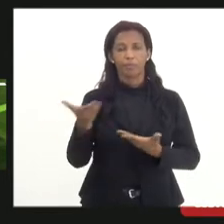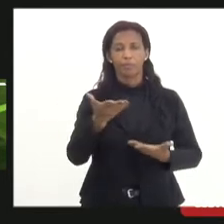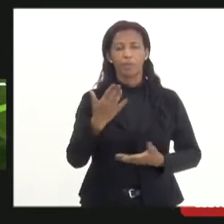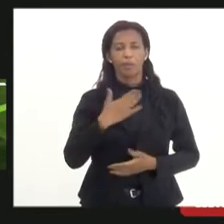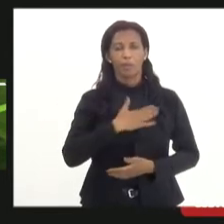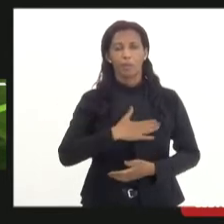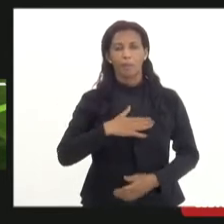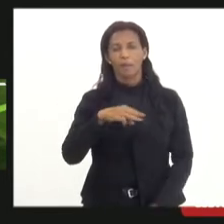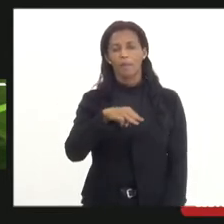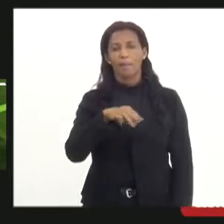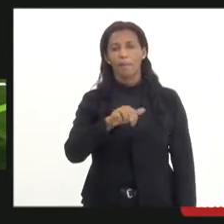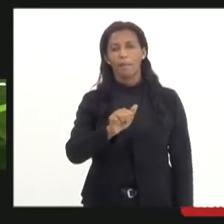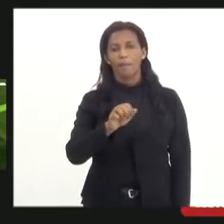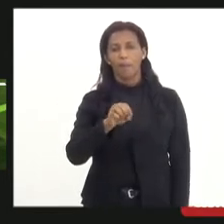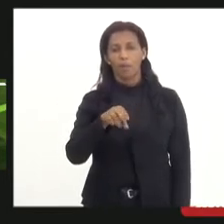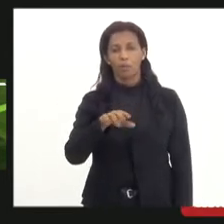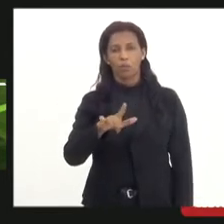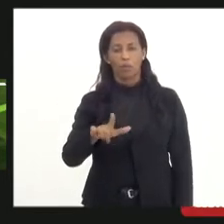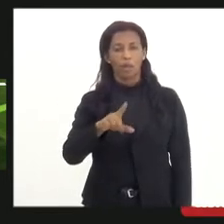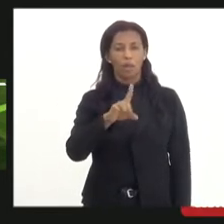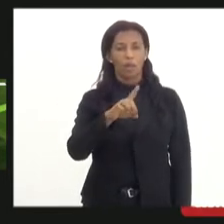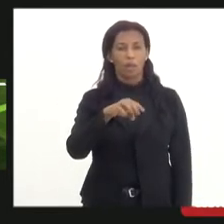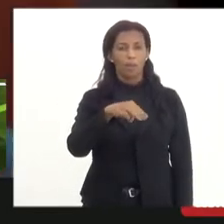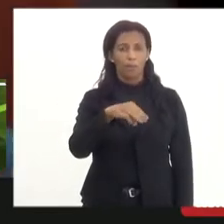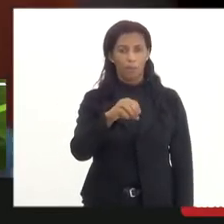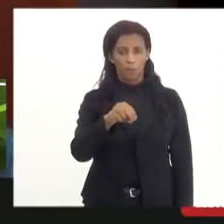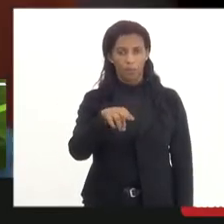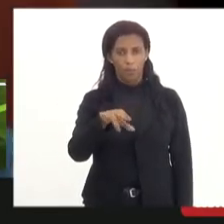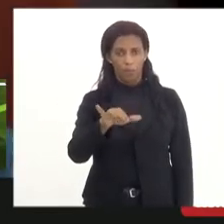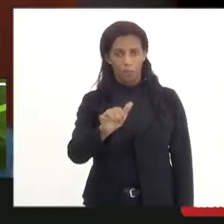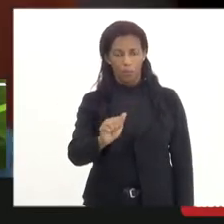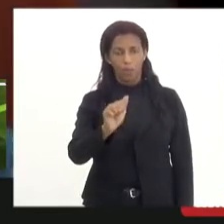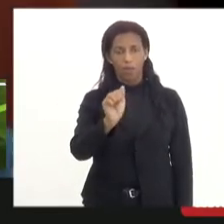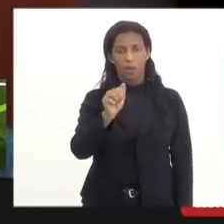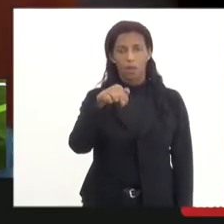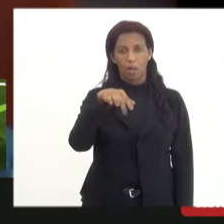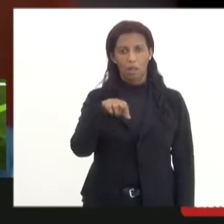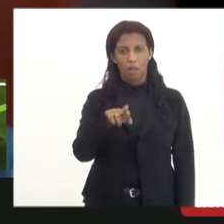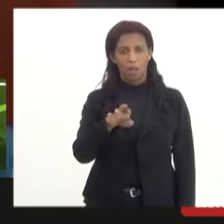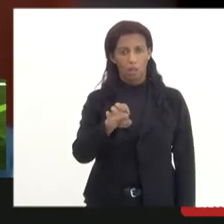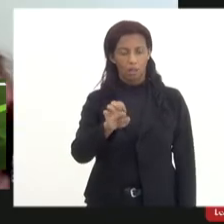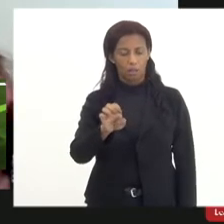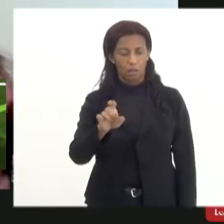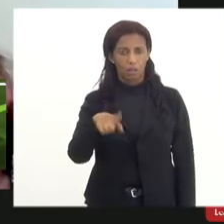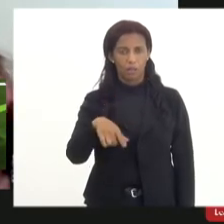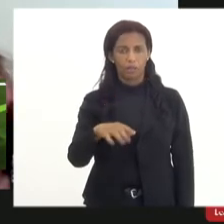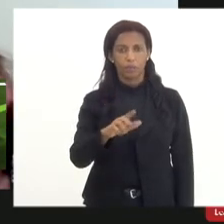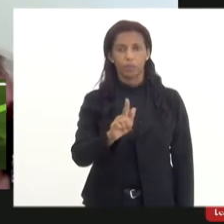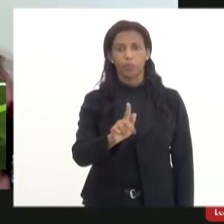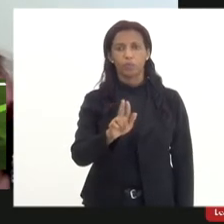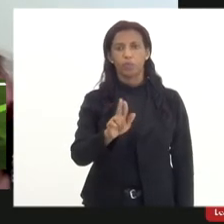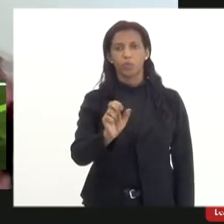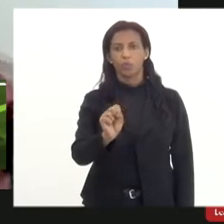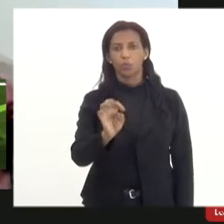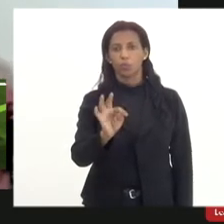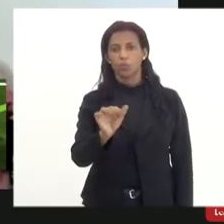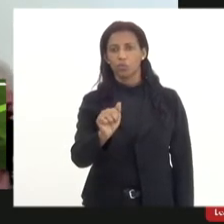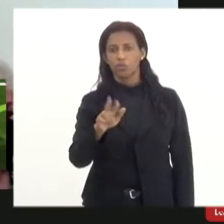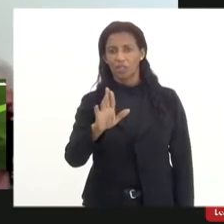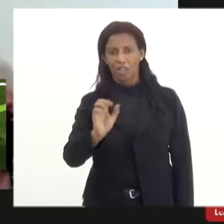obrigada, Manuela, Mônica Panicetti também, o André Melo, que é assessoria, o Gustavo Tinoco, que eu